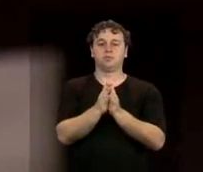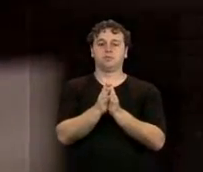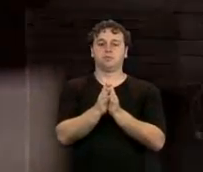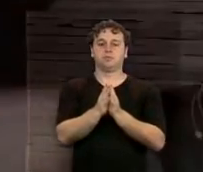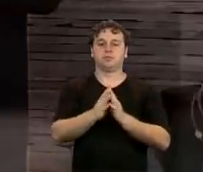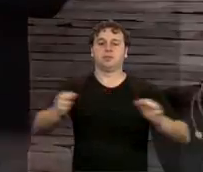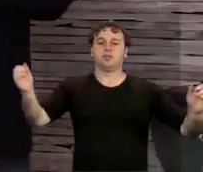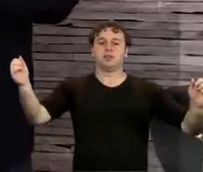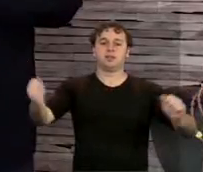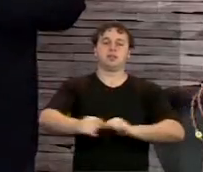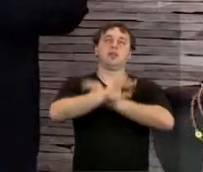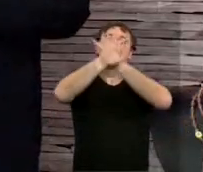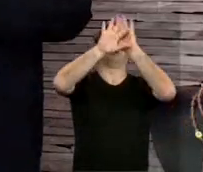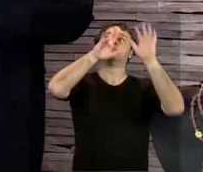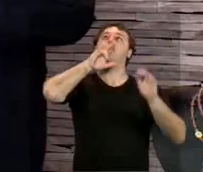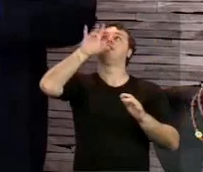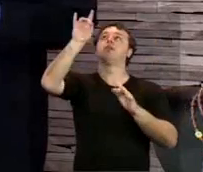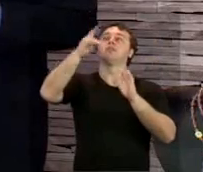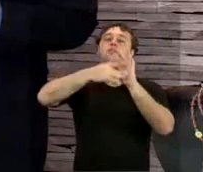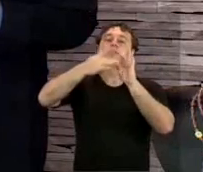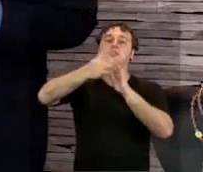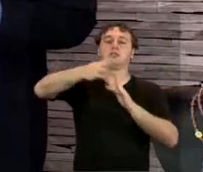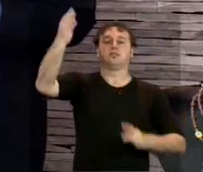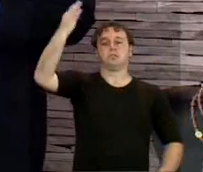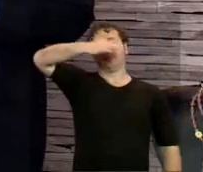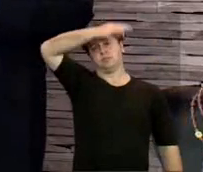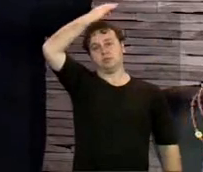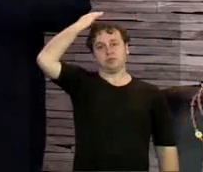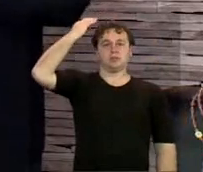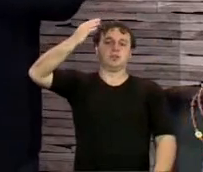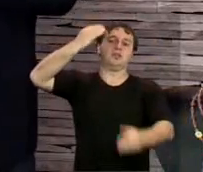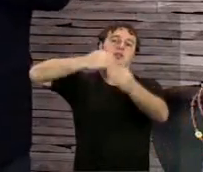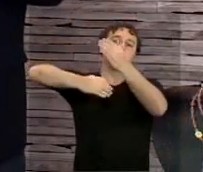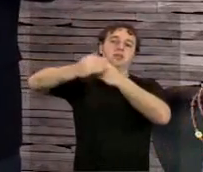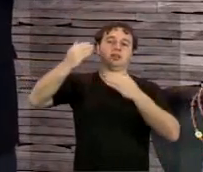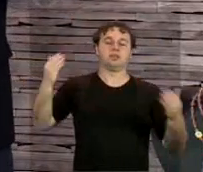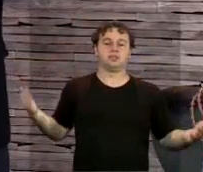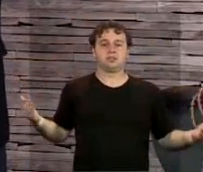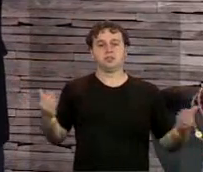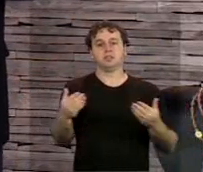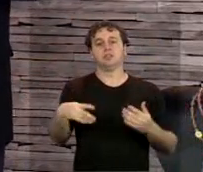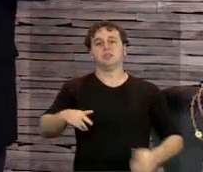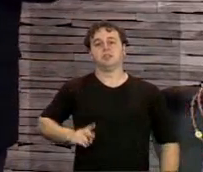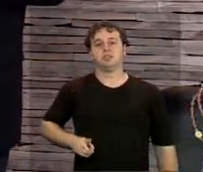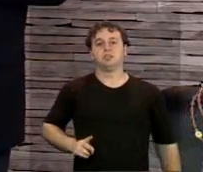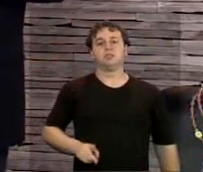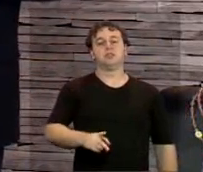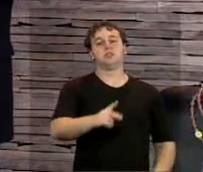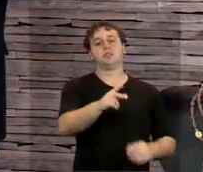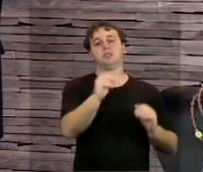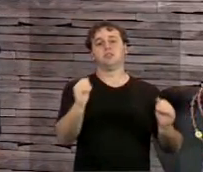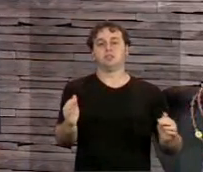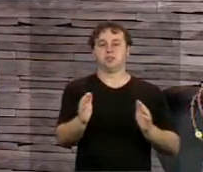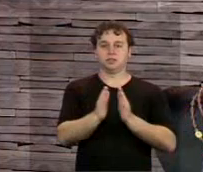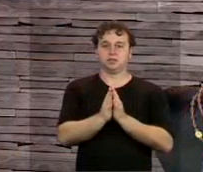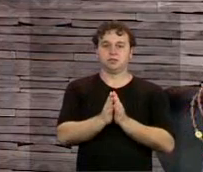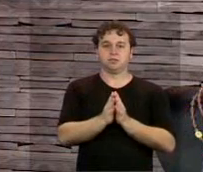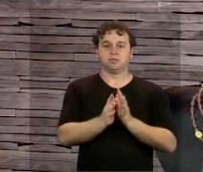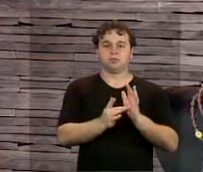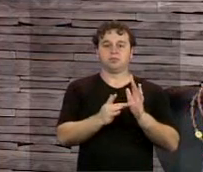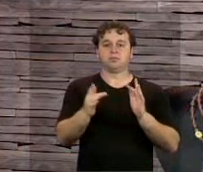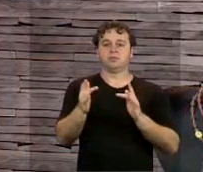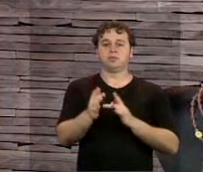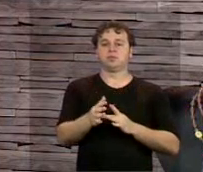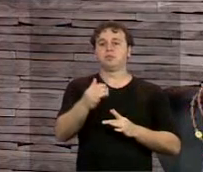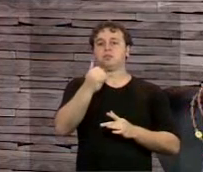Amém. Glória ao Pai, e ao Filho, e ao Espírito Santo, como era no princípio, agora e sempre.